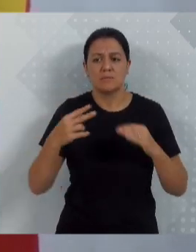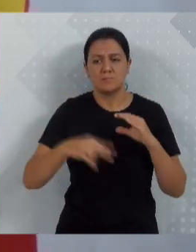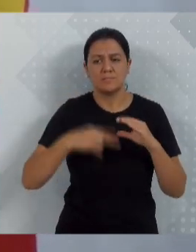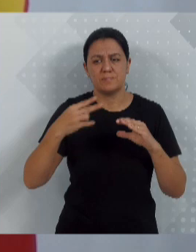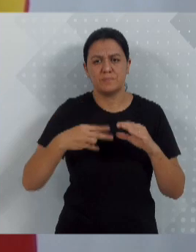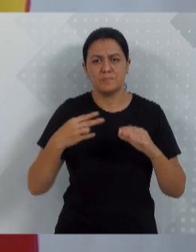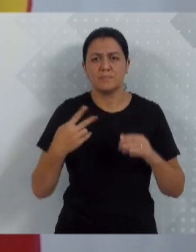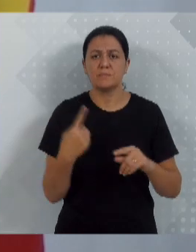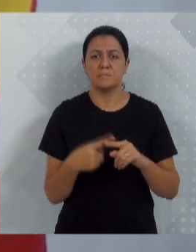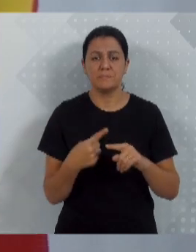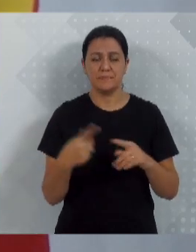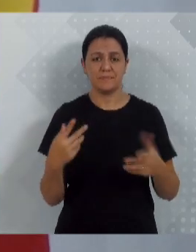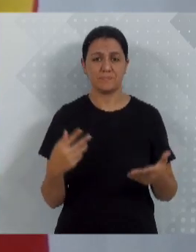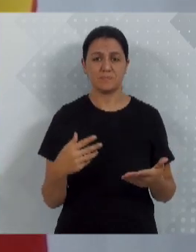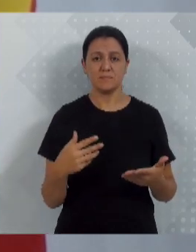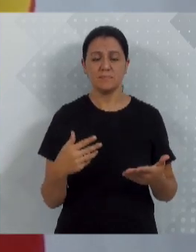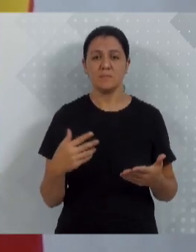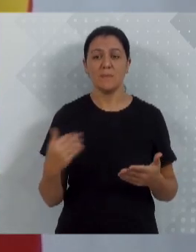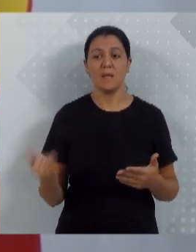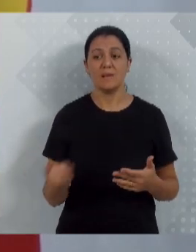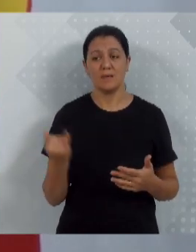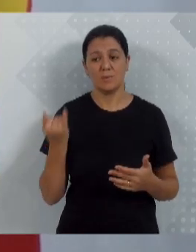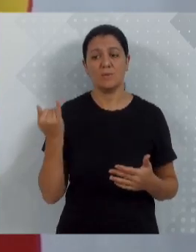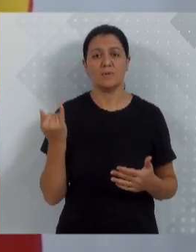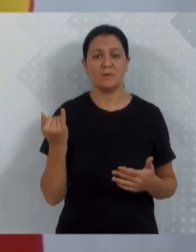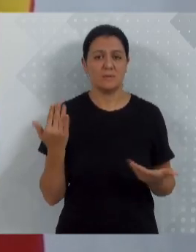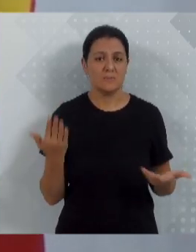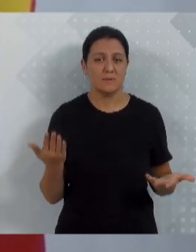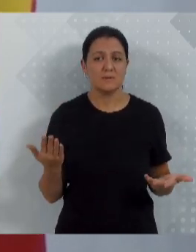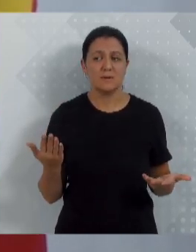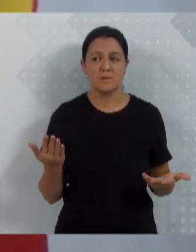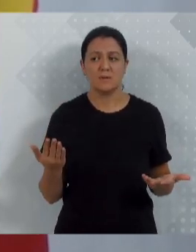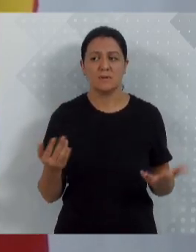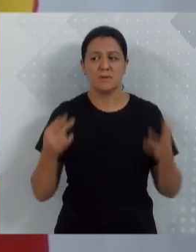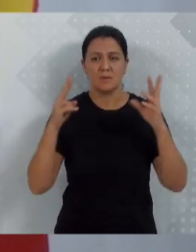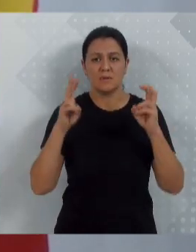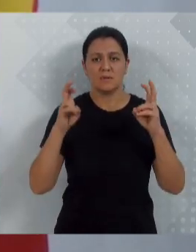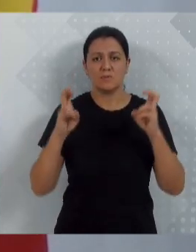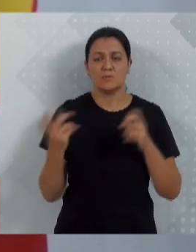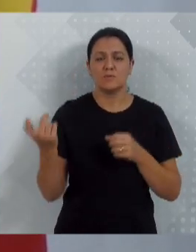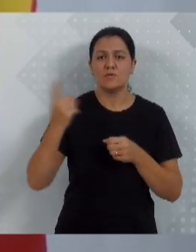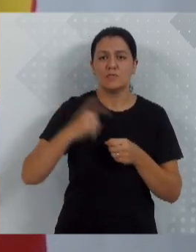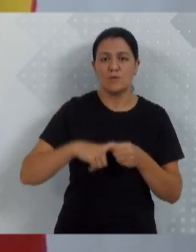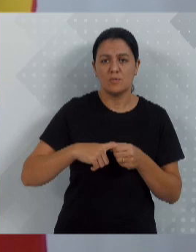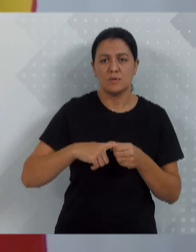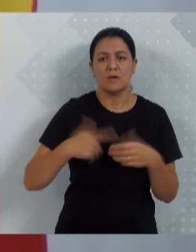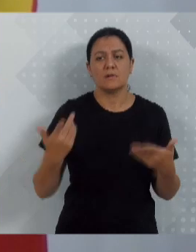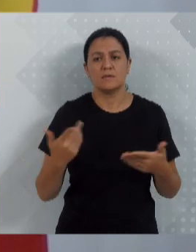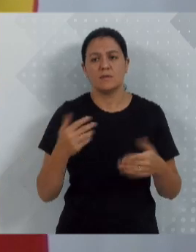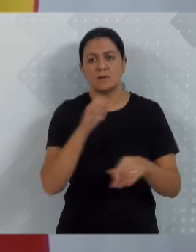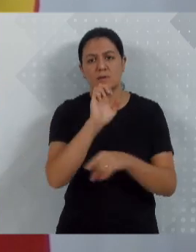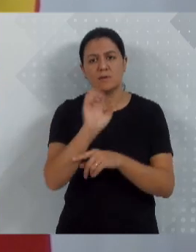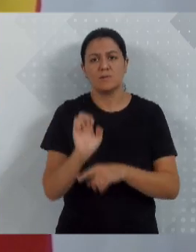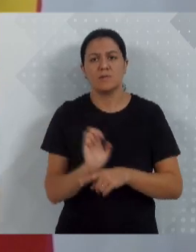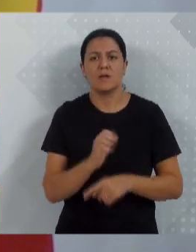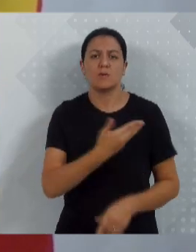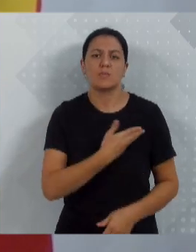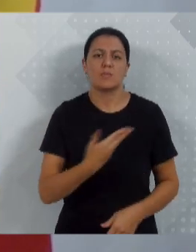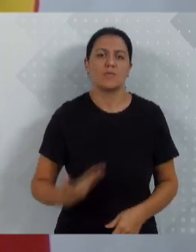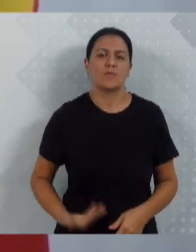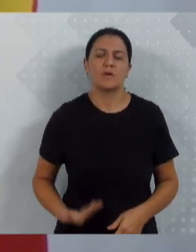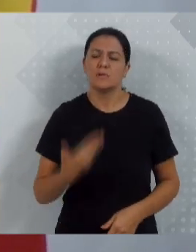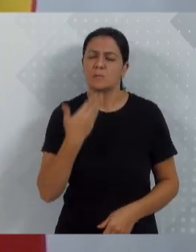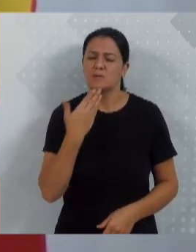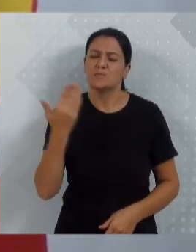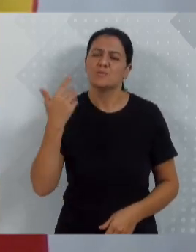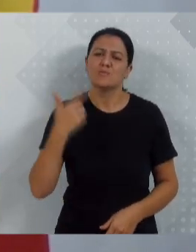No sentido da importância de esse assunto ser revisto pelo governo do estado, e nós fazemos novamente esse pedido aqui. É